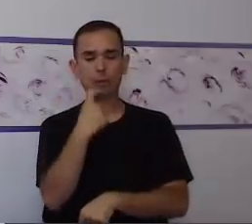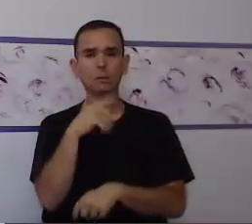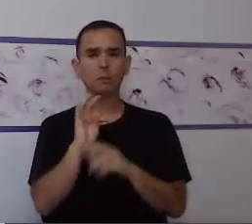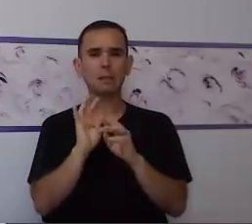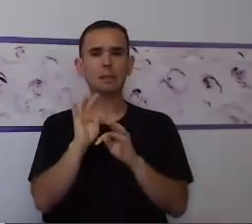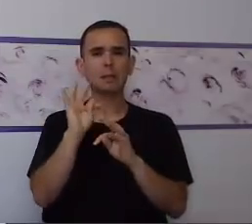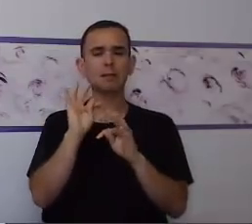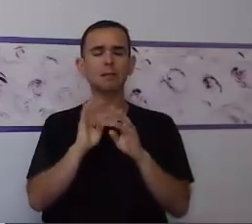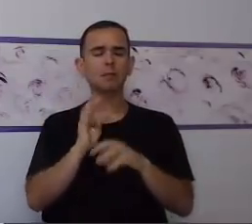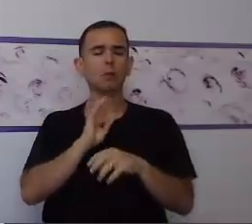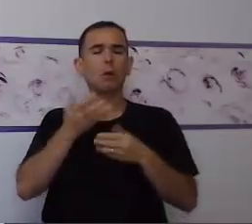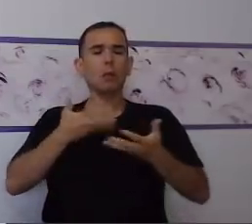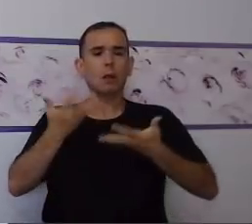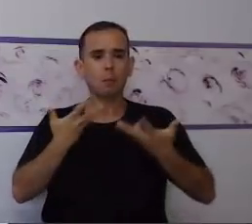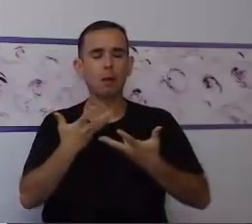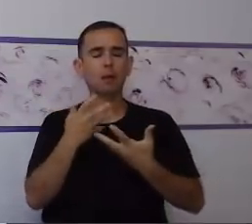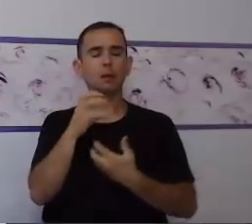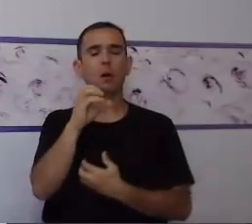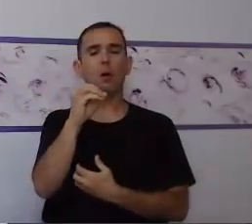terapeuta ocupacional de primeira formação,